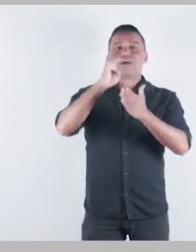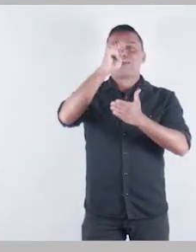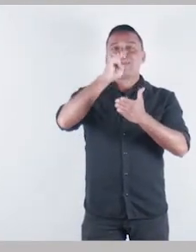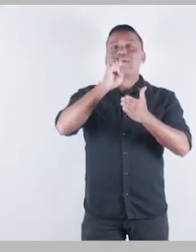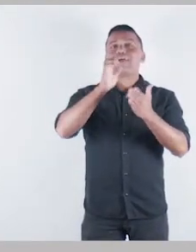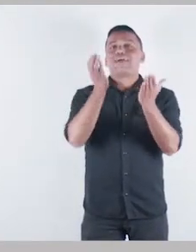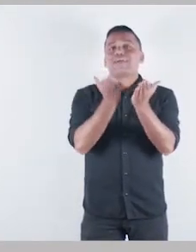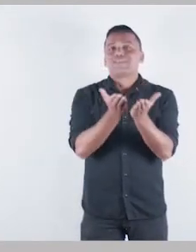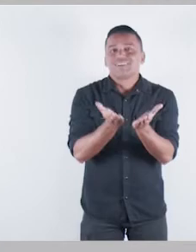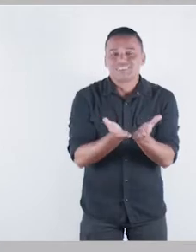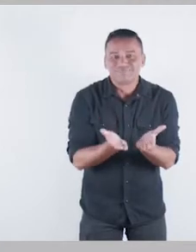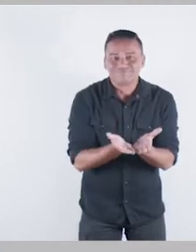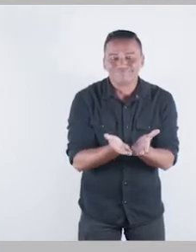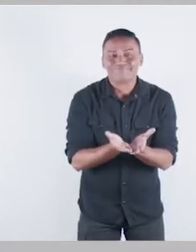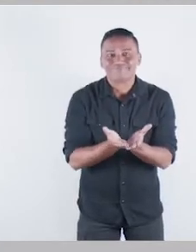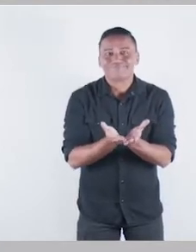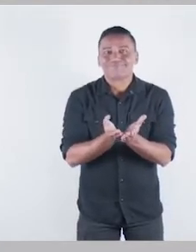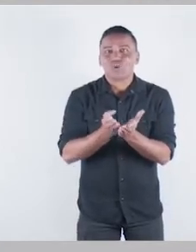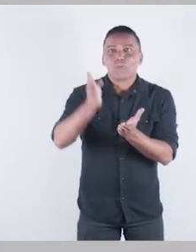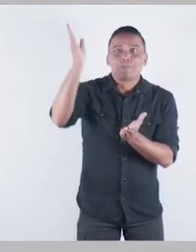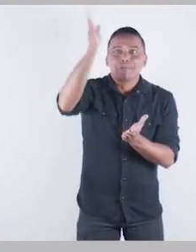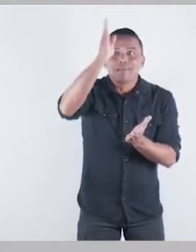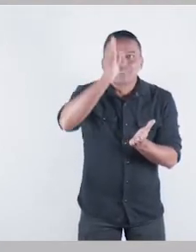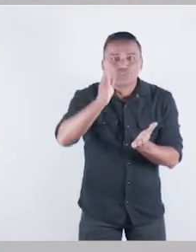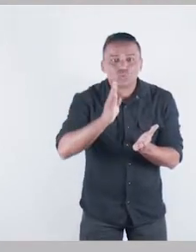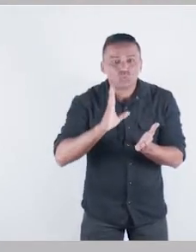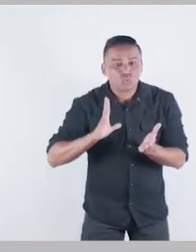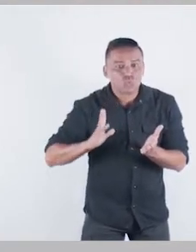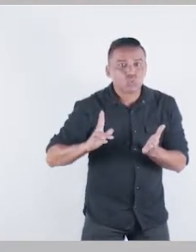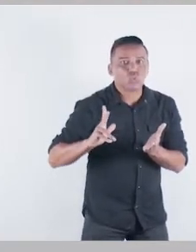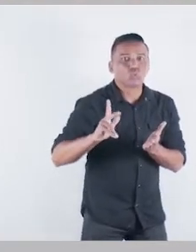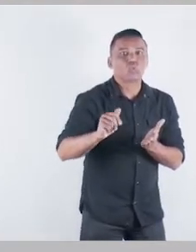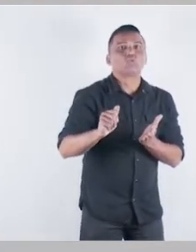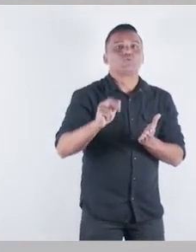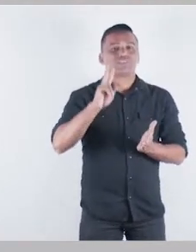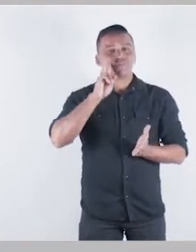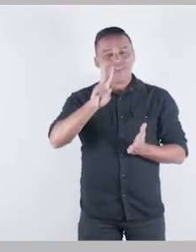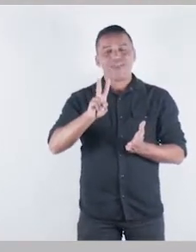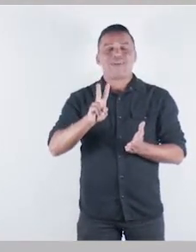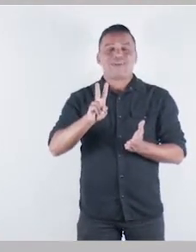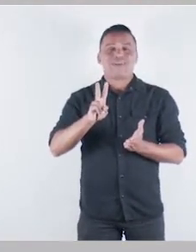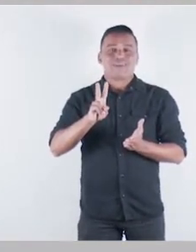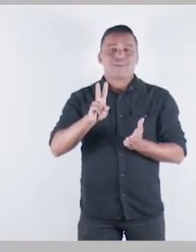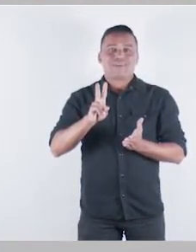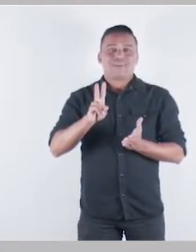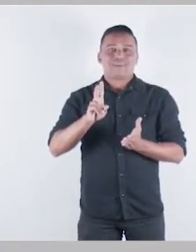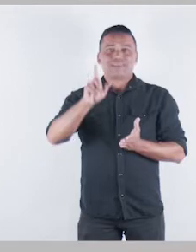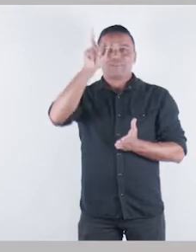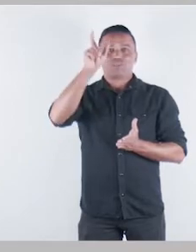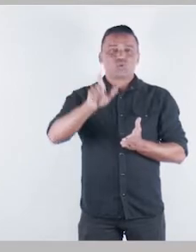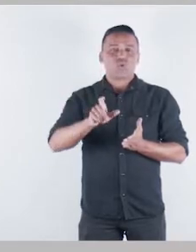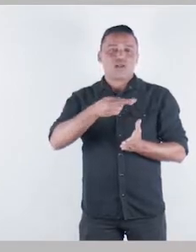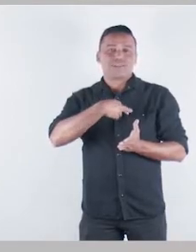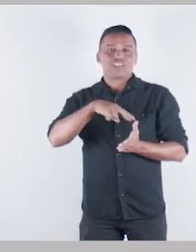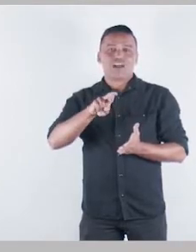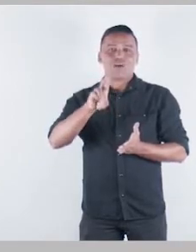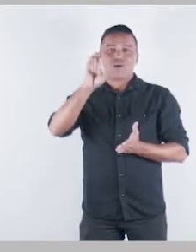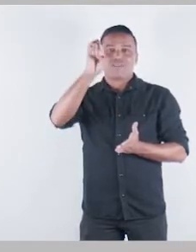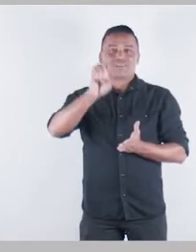onde, praticamente pelo Brasil inteiro. Quem lida com a educação e quem lida com a Lei 10.639 sabe disso.